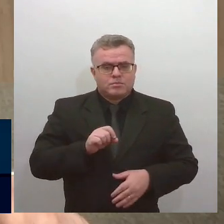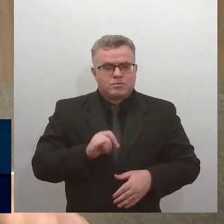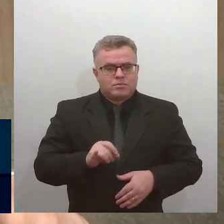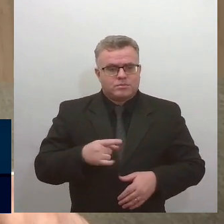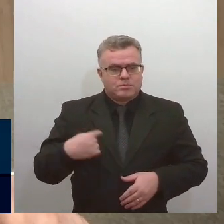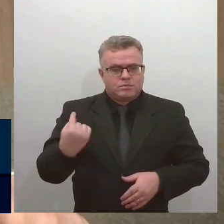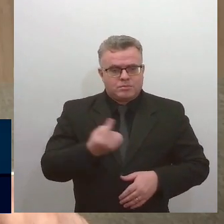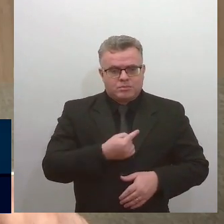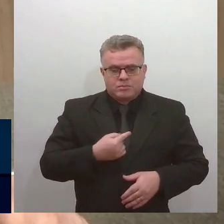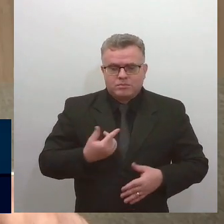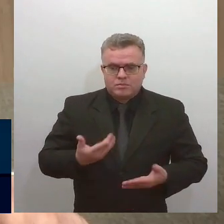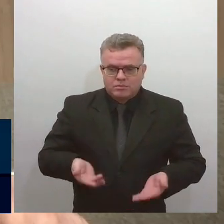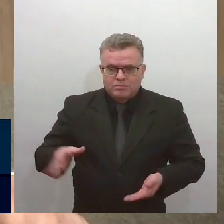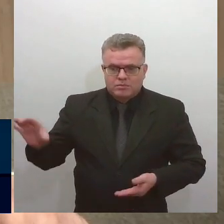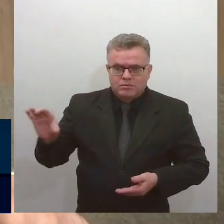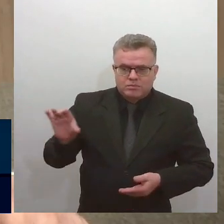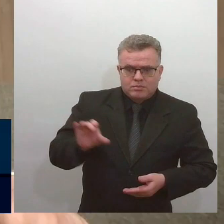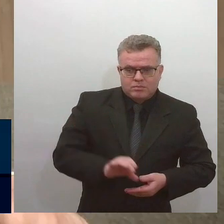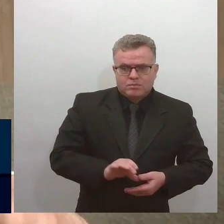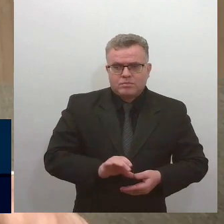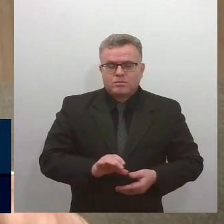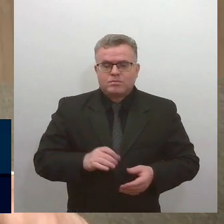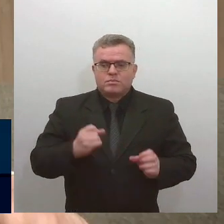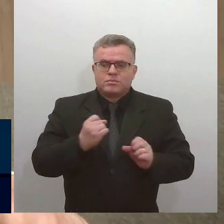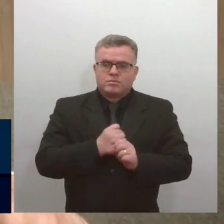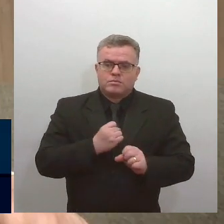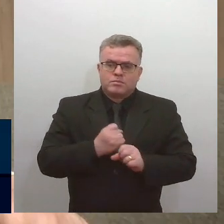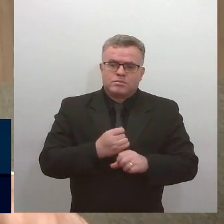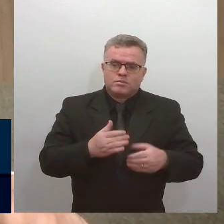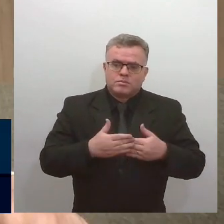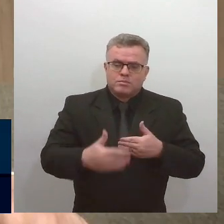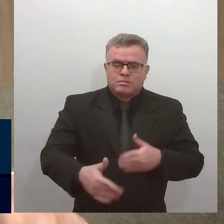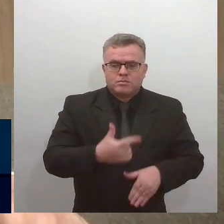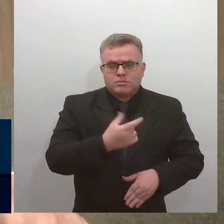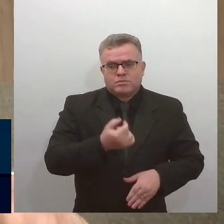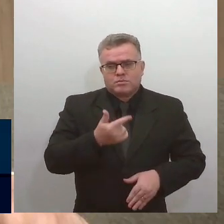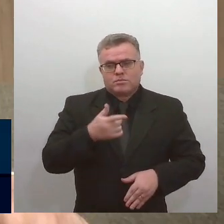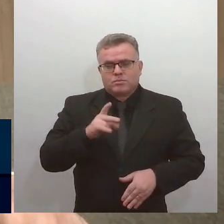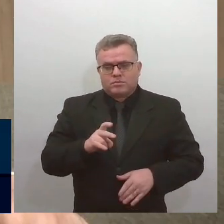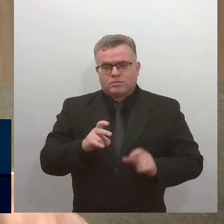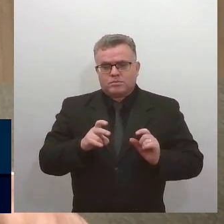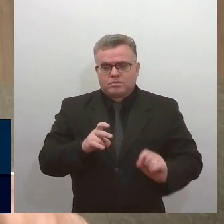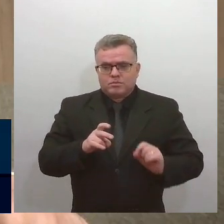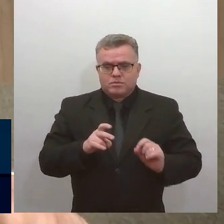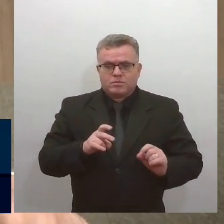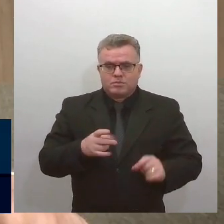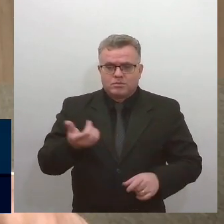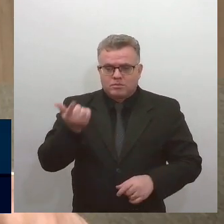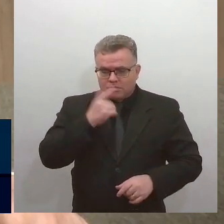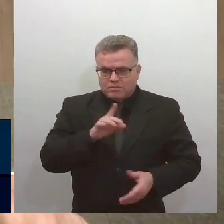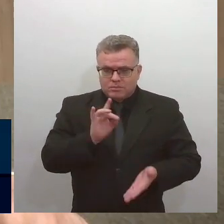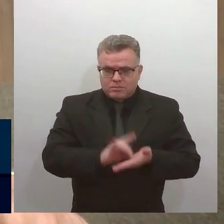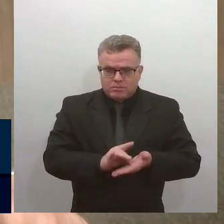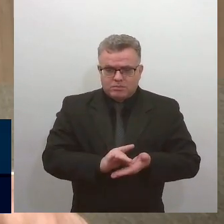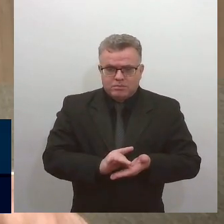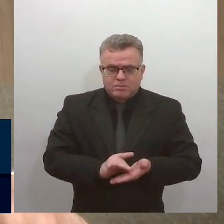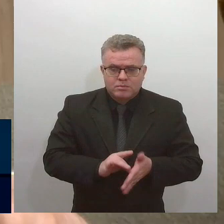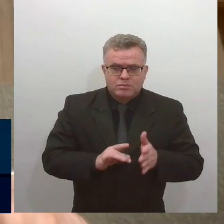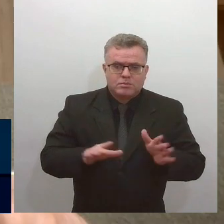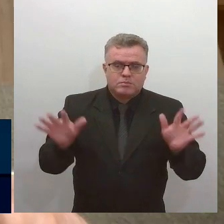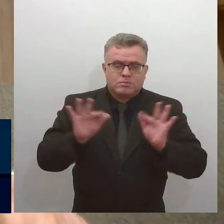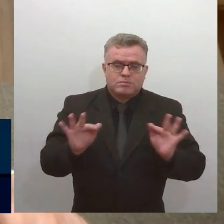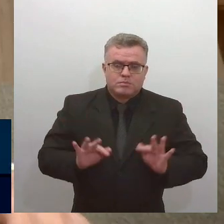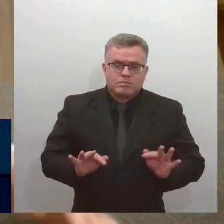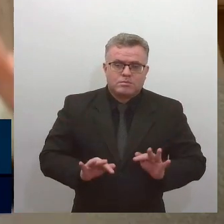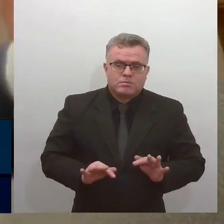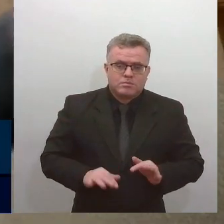começada até 205 da BR 235 é uma coisa salutar porque nós vemos a o tempo que se gastou com a BR101